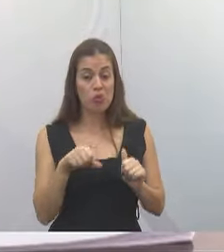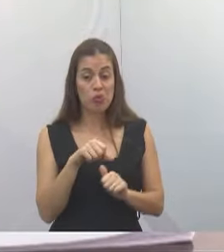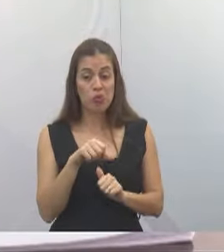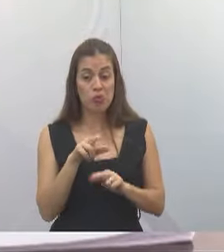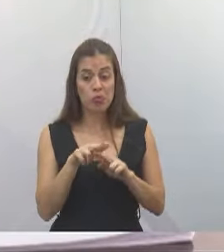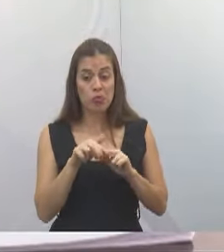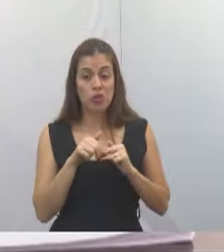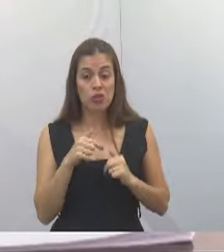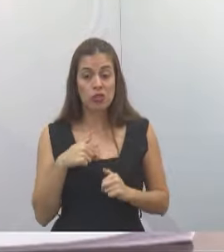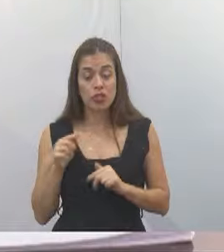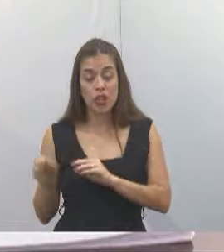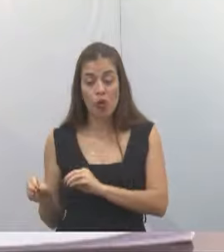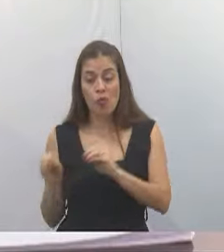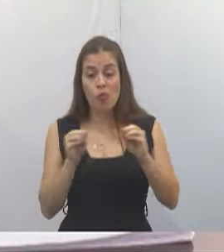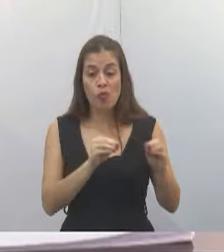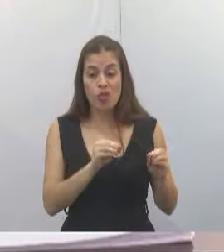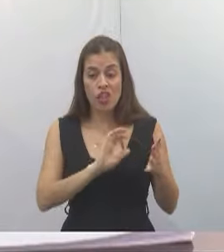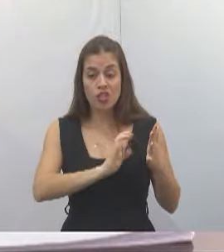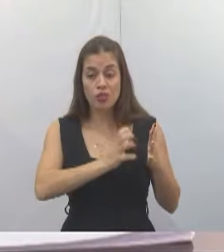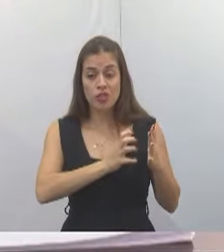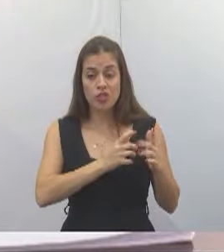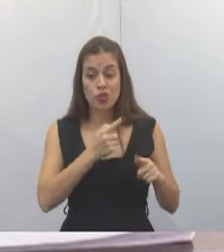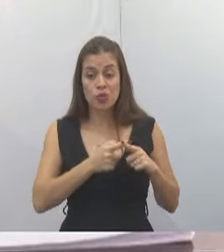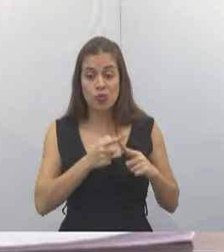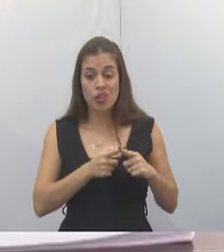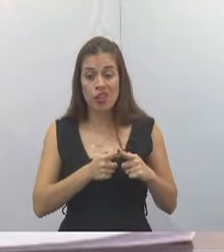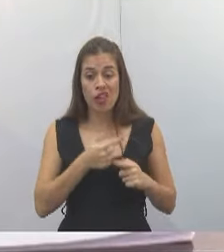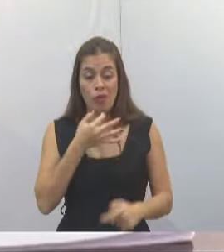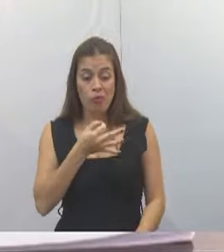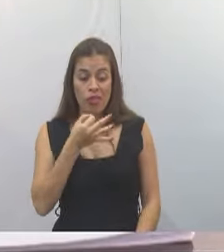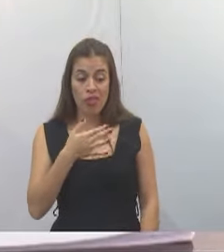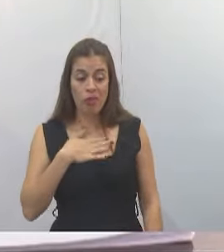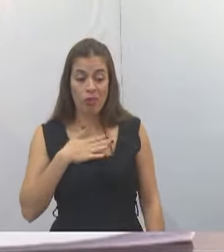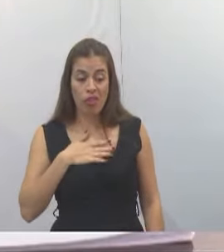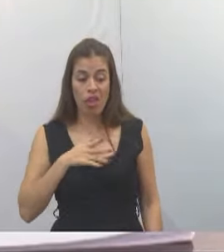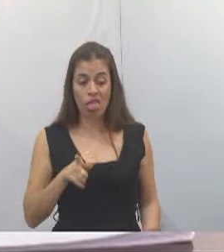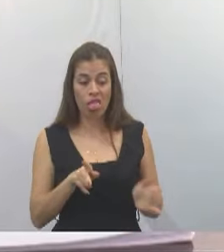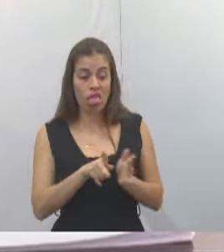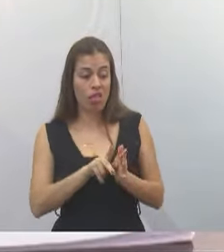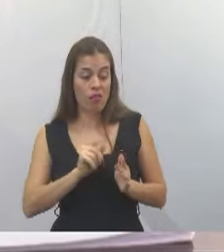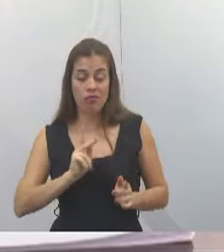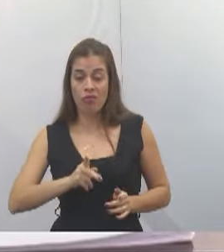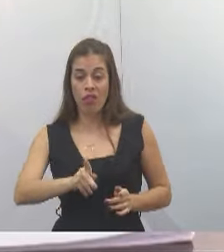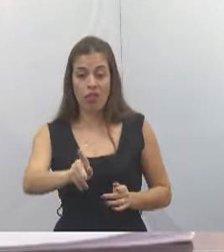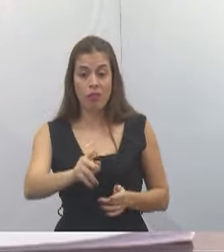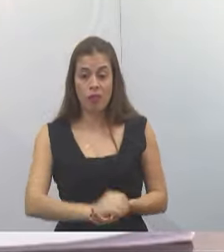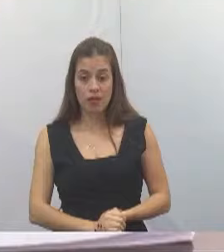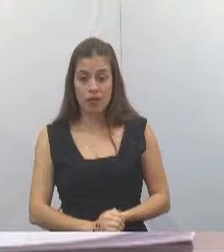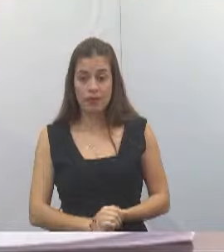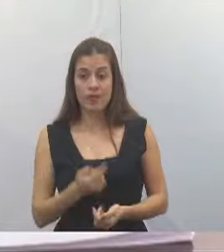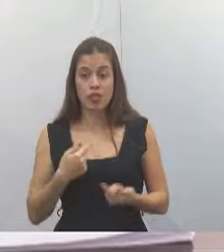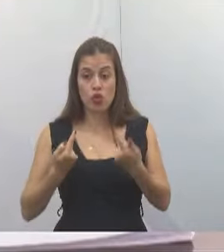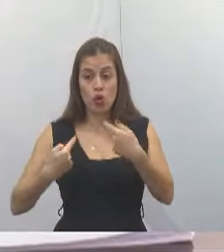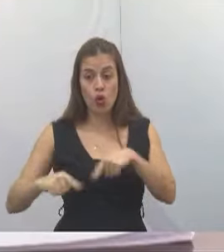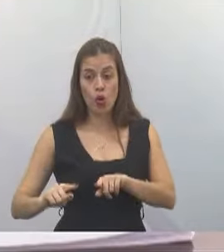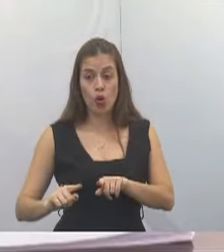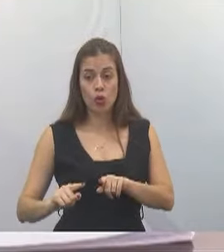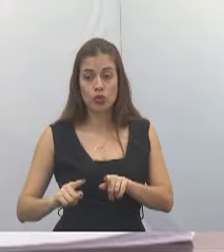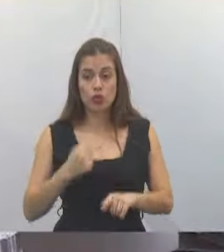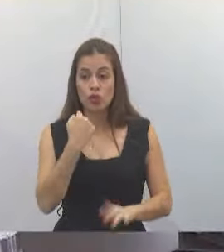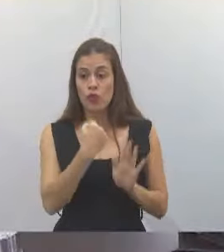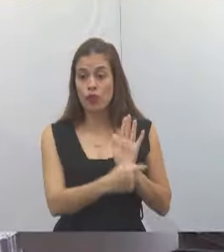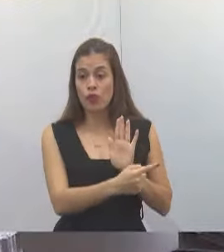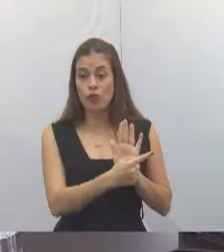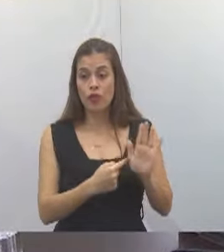eu mudei, porque ninguém mexe nas minhas opiniões. Então, é claro que eu sou contrário ao veto. Como vota